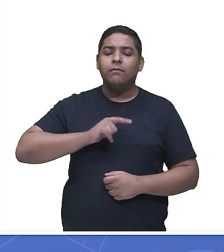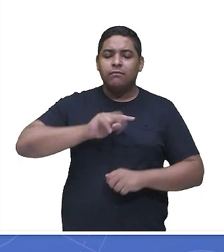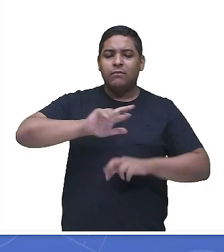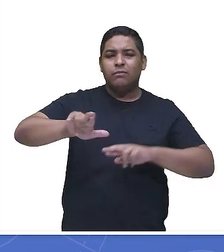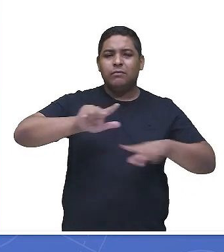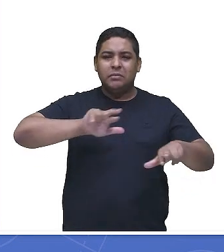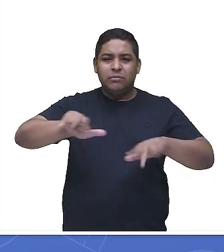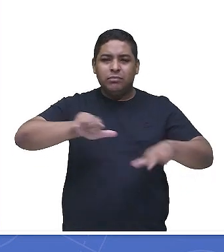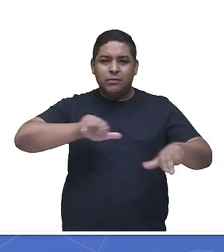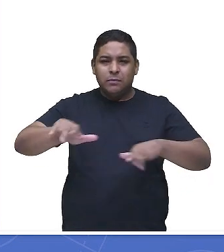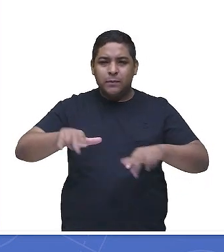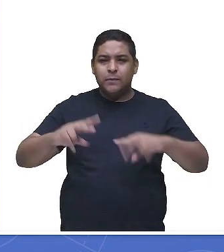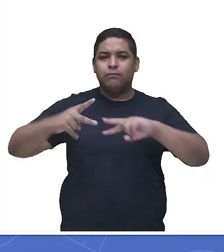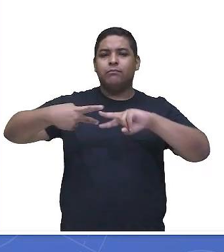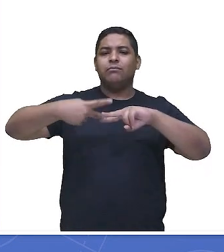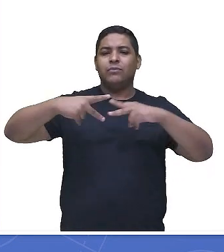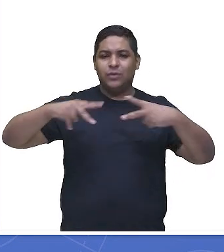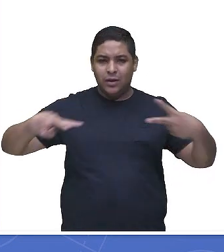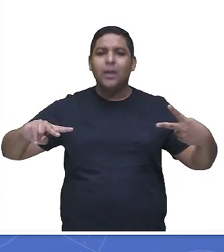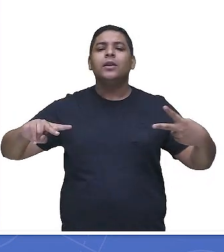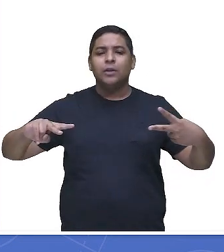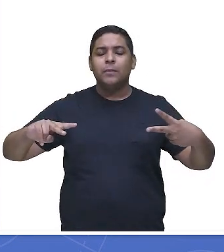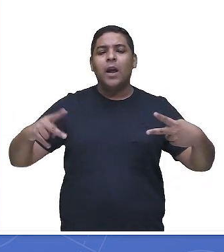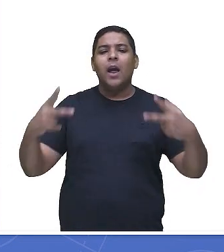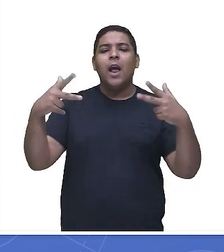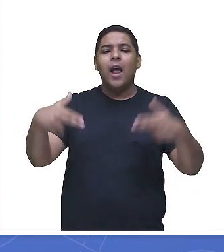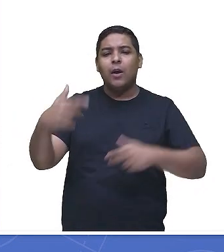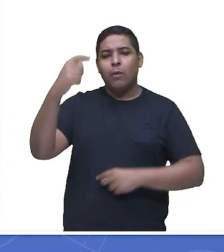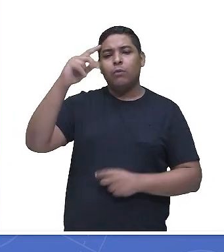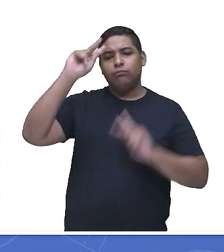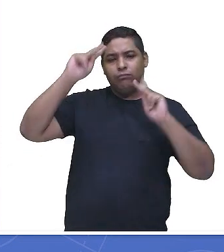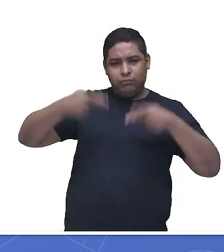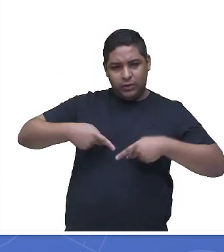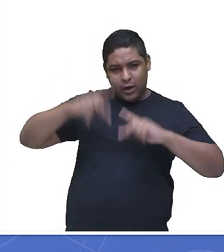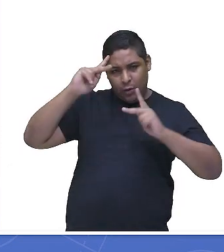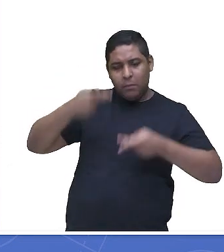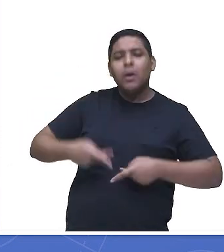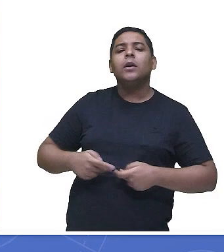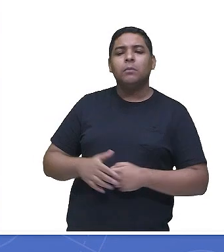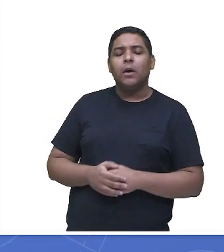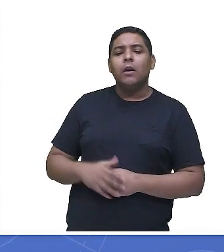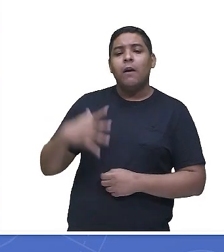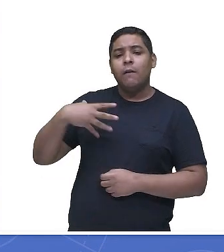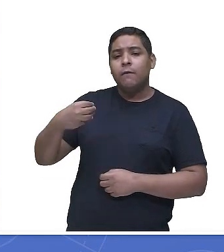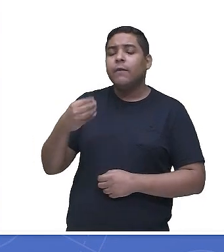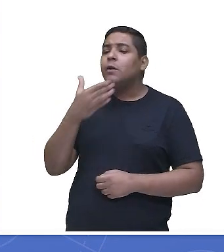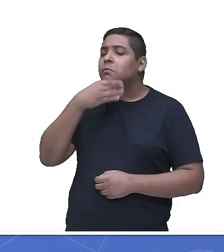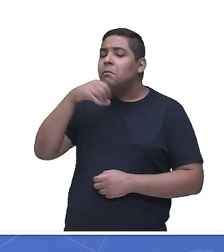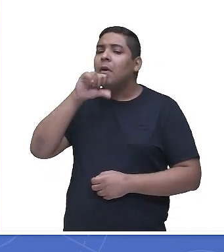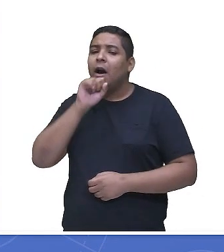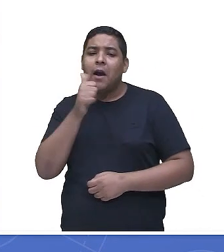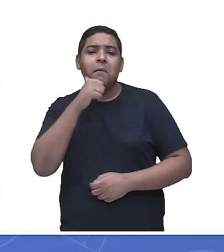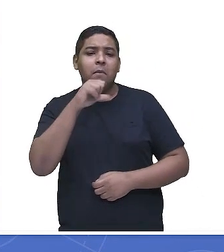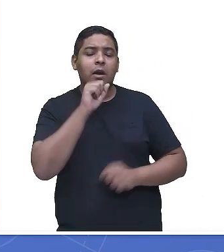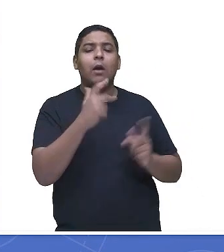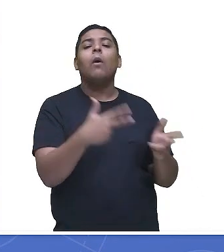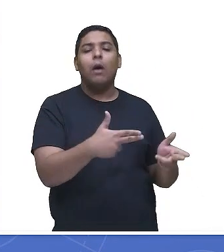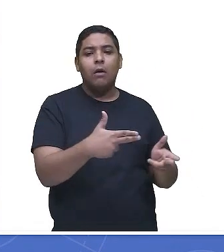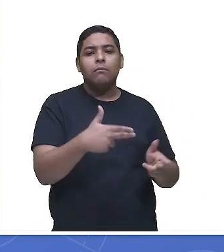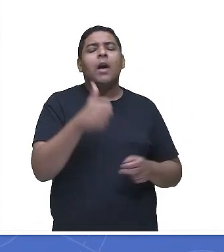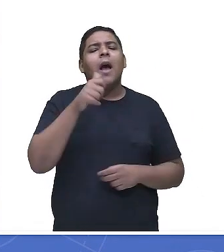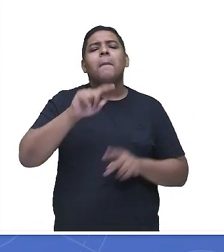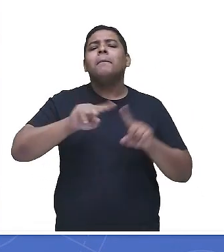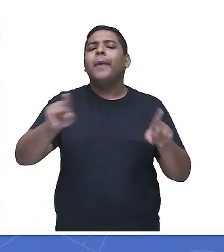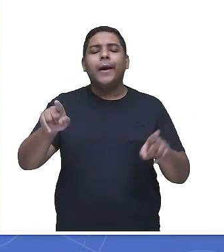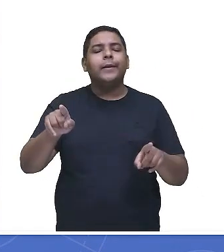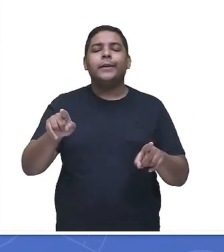É igual nós, seres humanos, não é? Você pode ser filho do mesmo pai e da mesma mãe, mas o seu irmão não é igual a você.